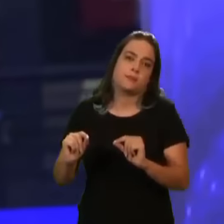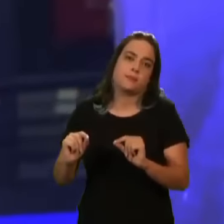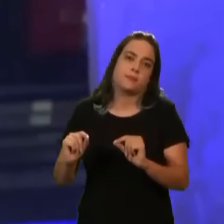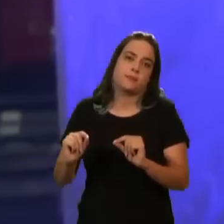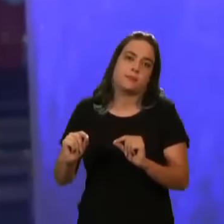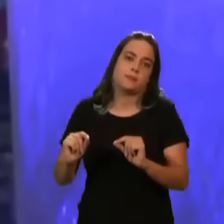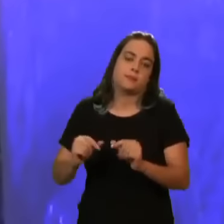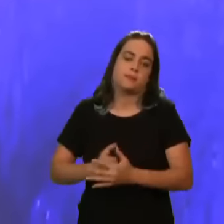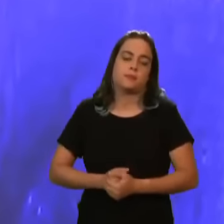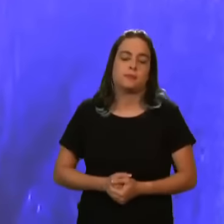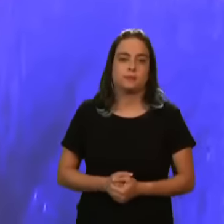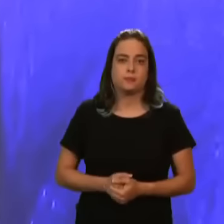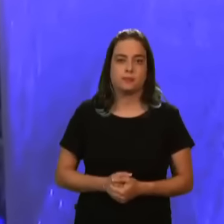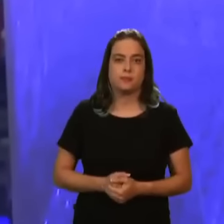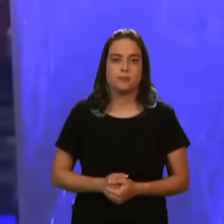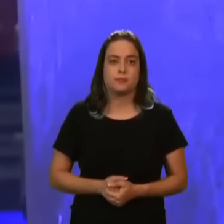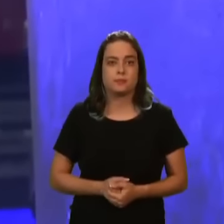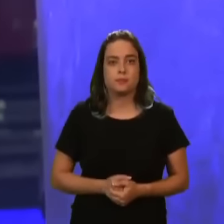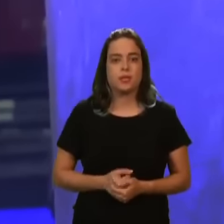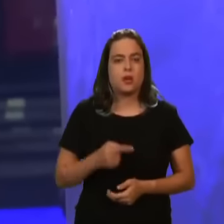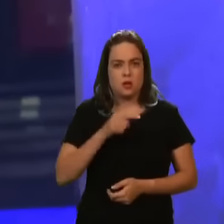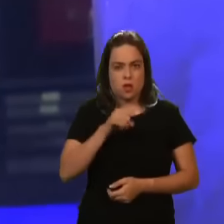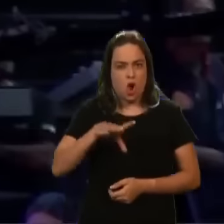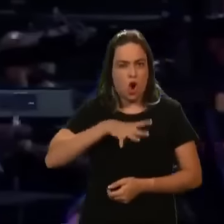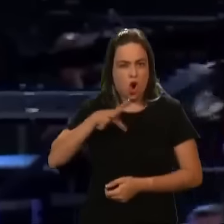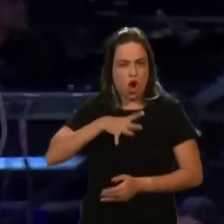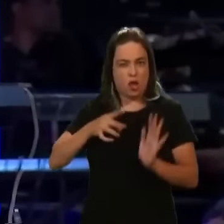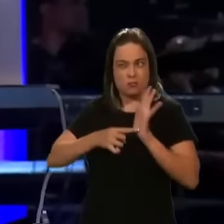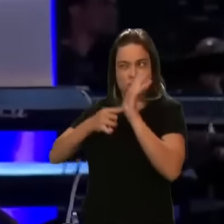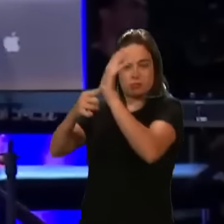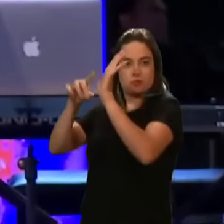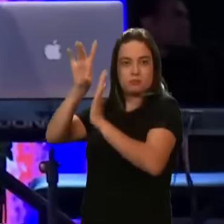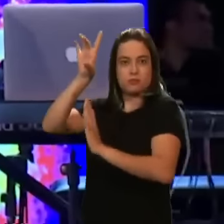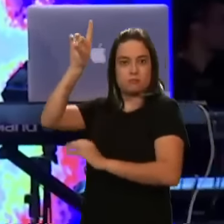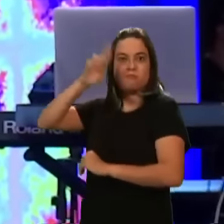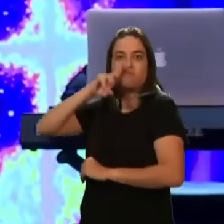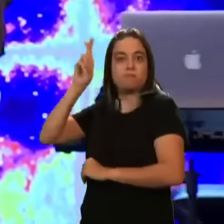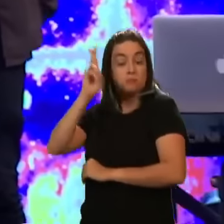Você tem coragem de apresentar isso para Ele e ver uma resposta aqui hoje?